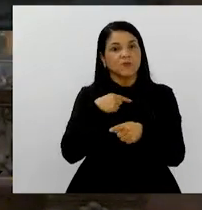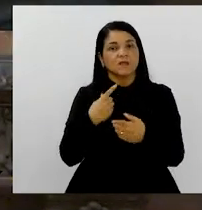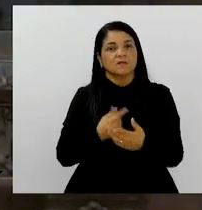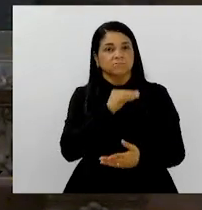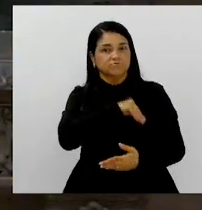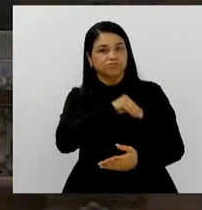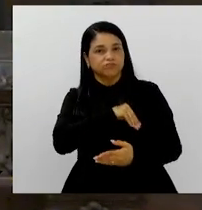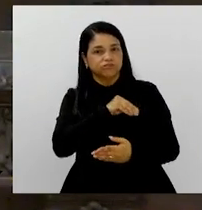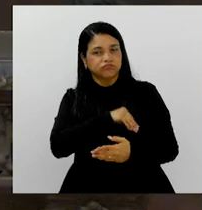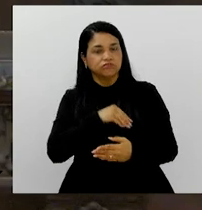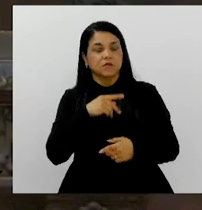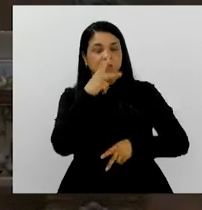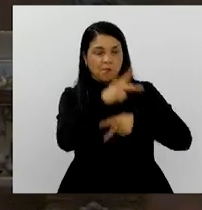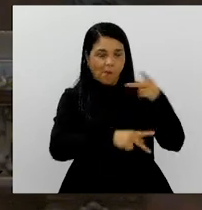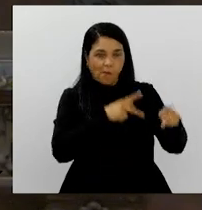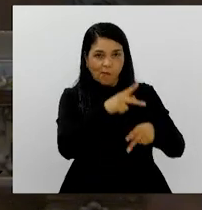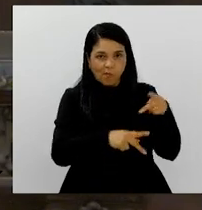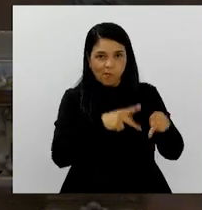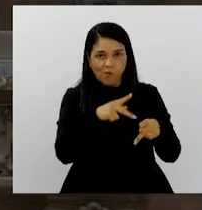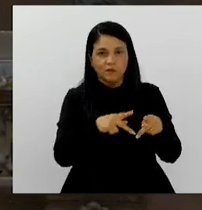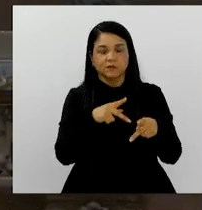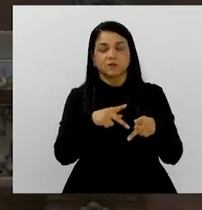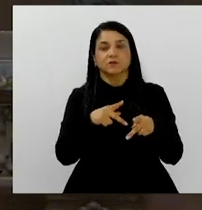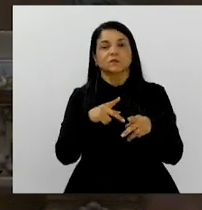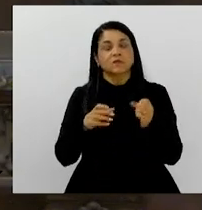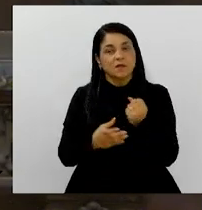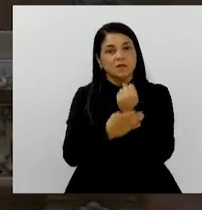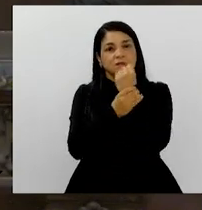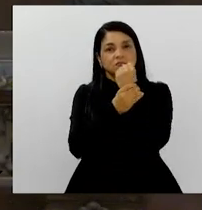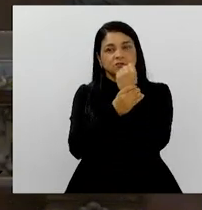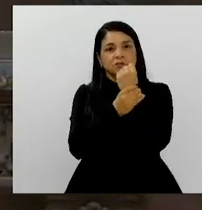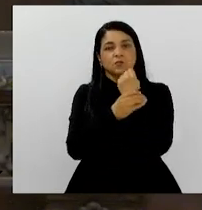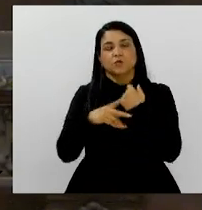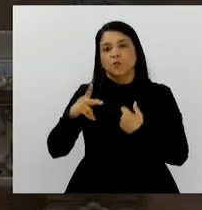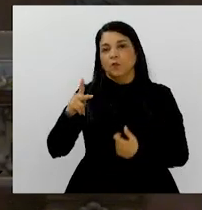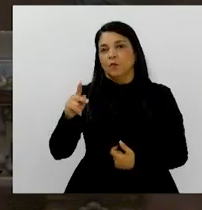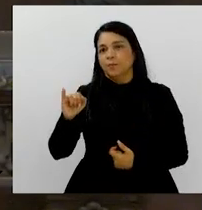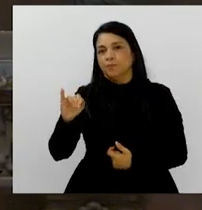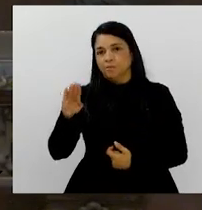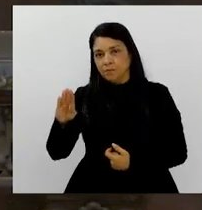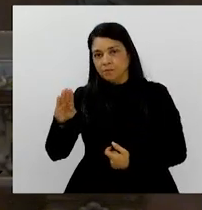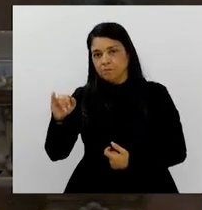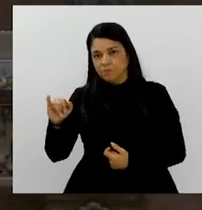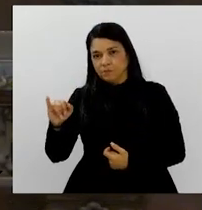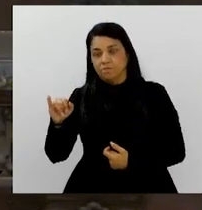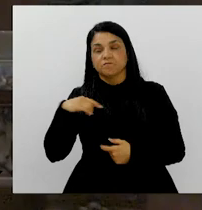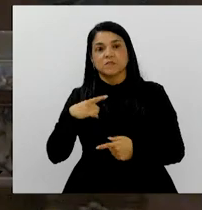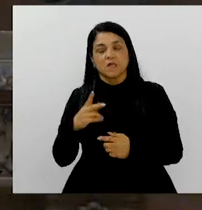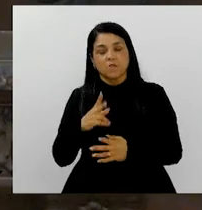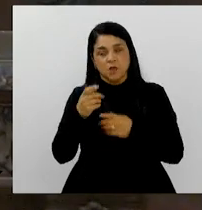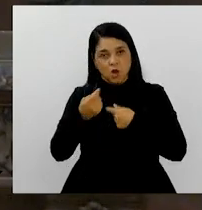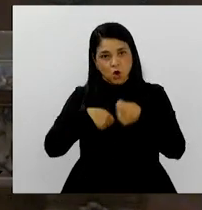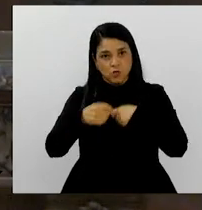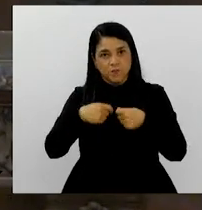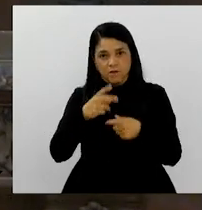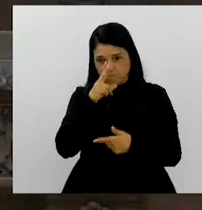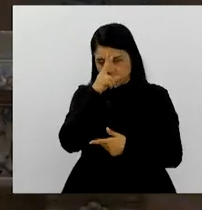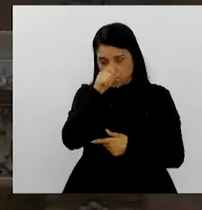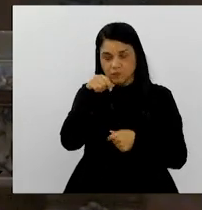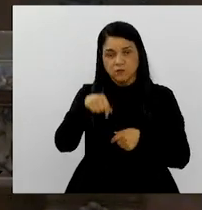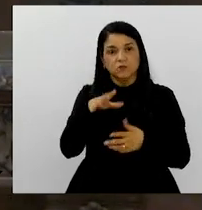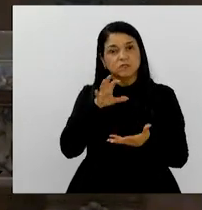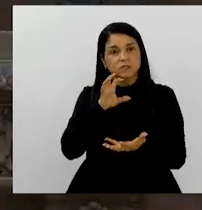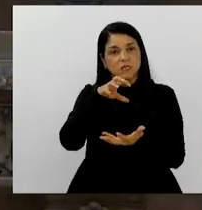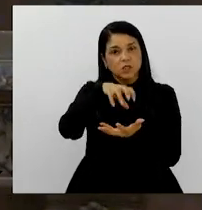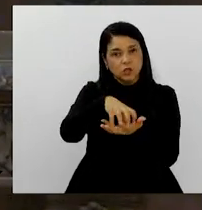sobrevivência para o nosso povo, para garantir que o nosso PIB tenha uma economia forte, esse é o setor cultural